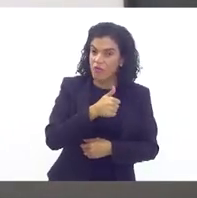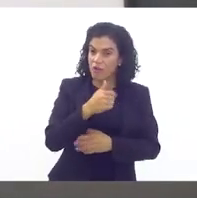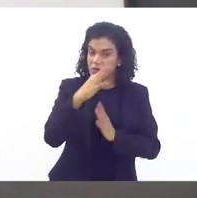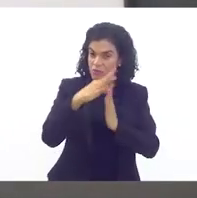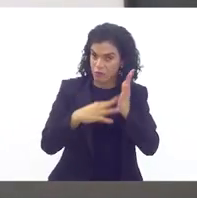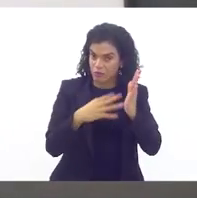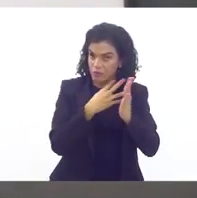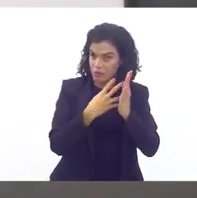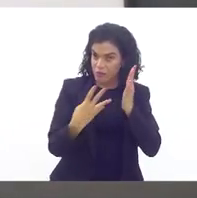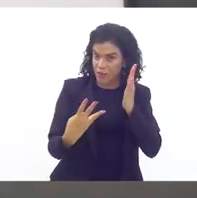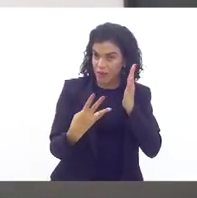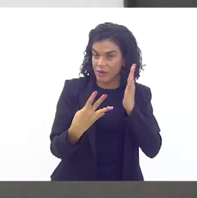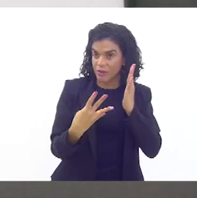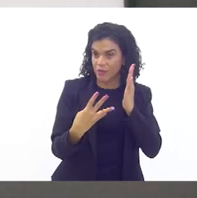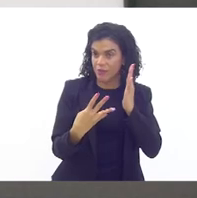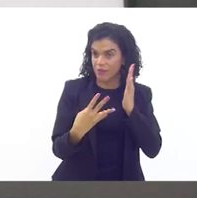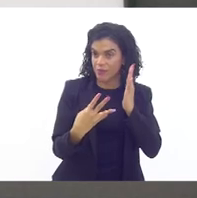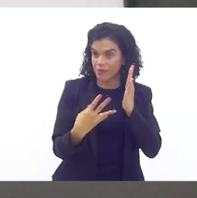plano.